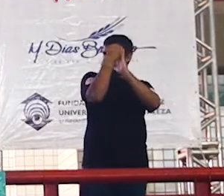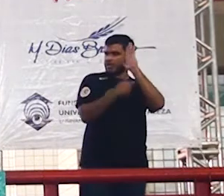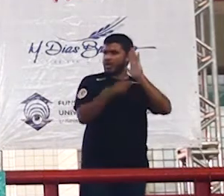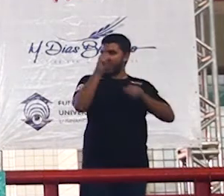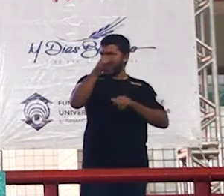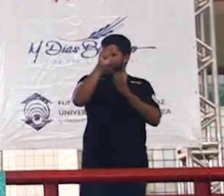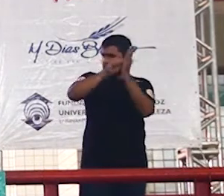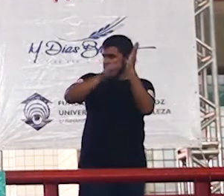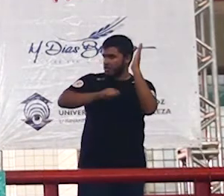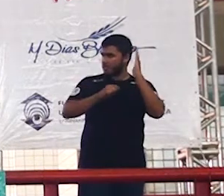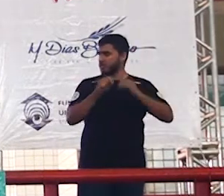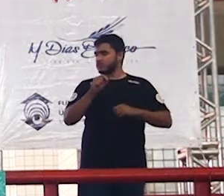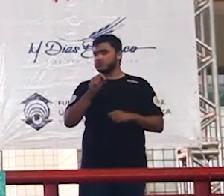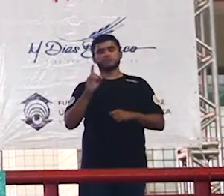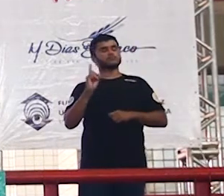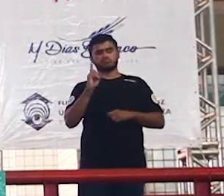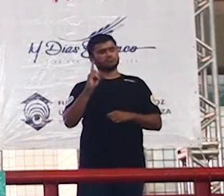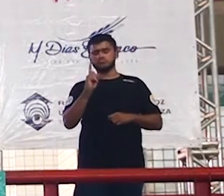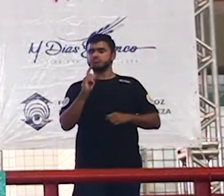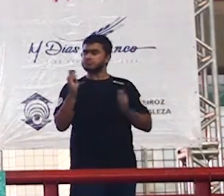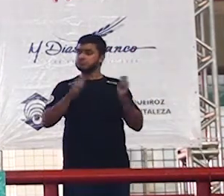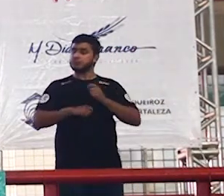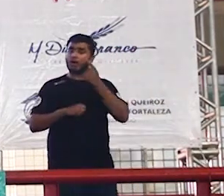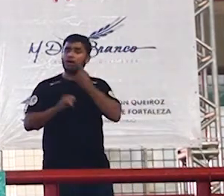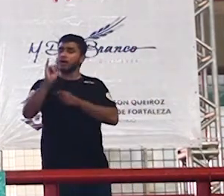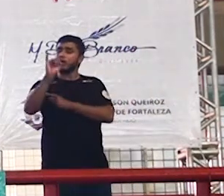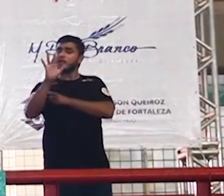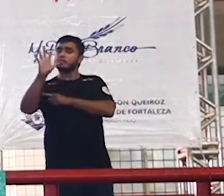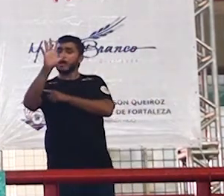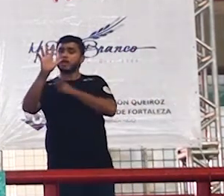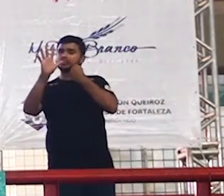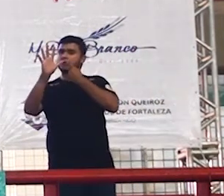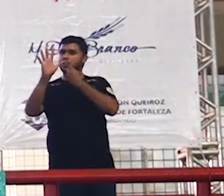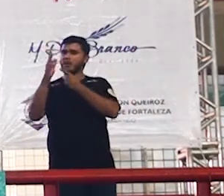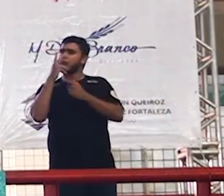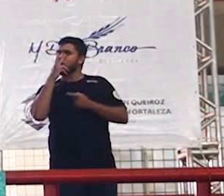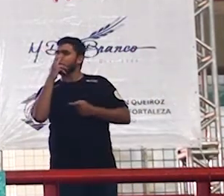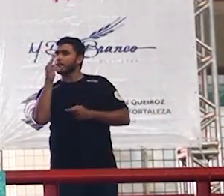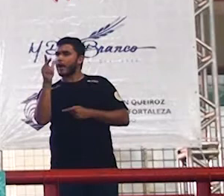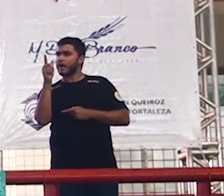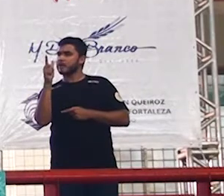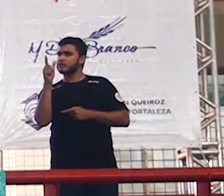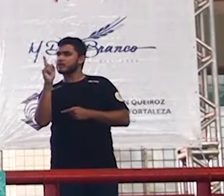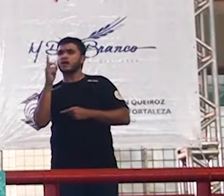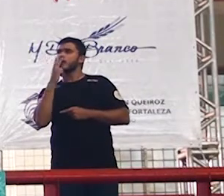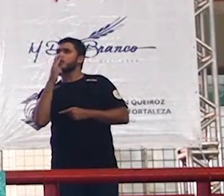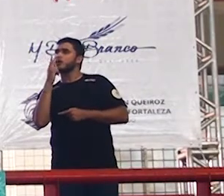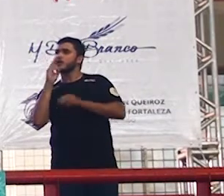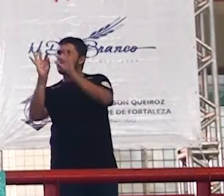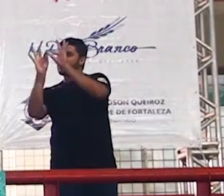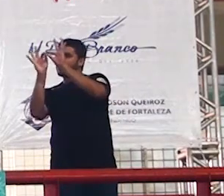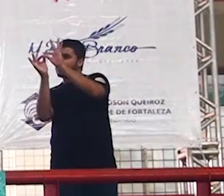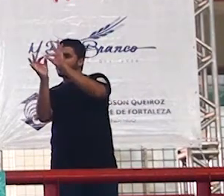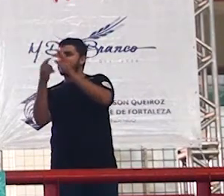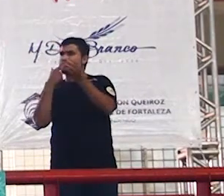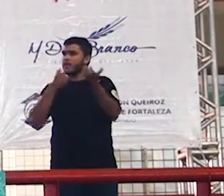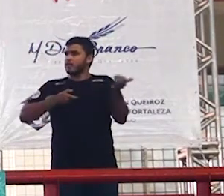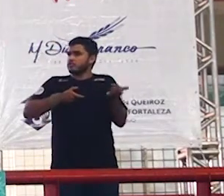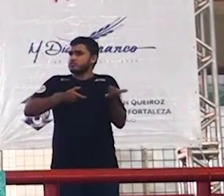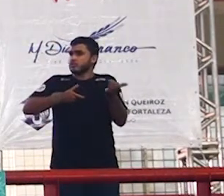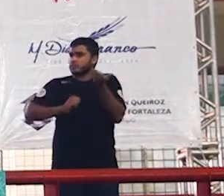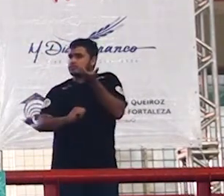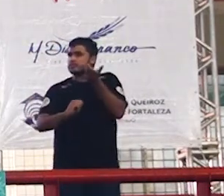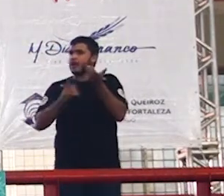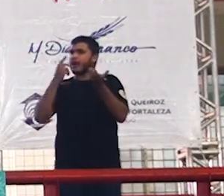Não. Esses recursos expressivos, essas figuras de linguagem que a gente aprende nas aulas de